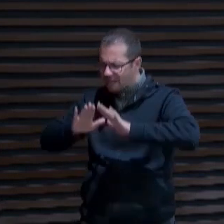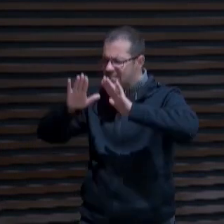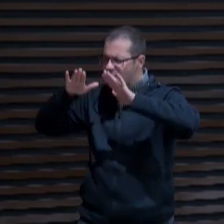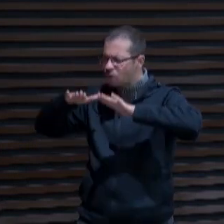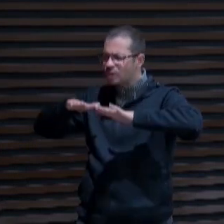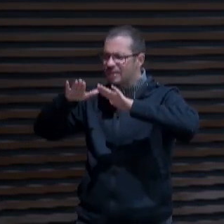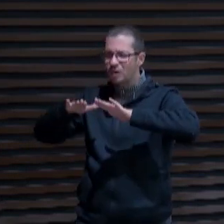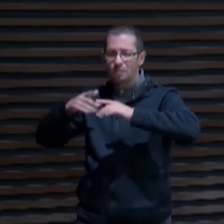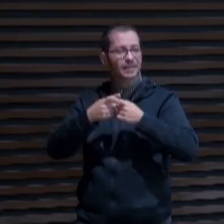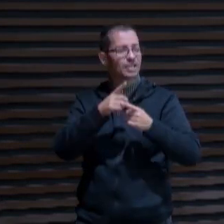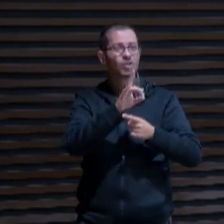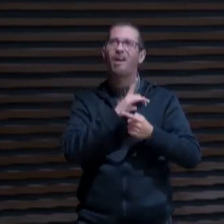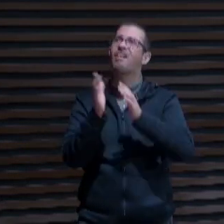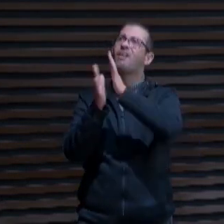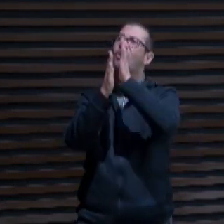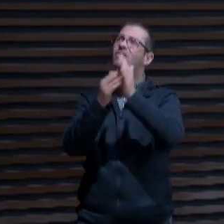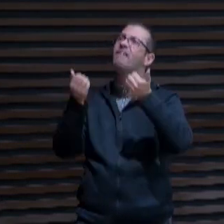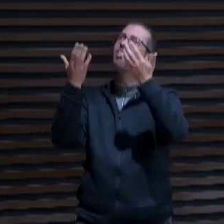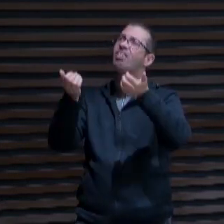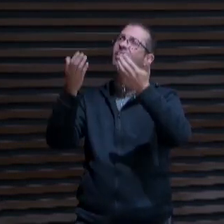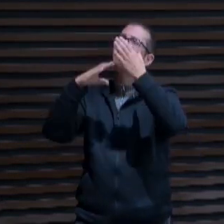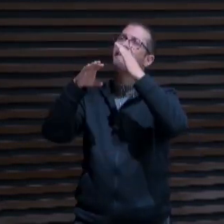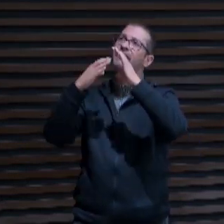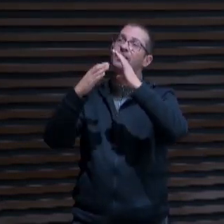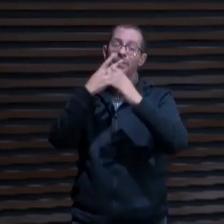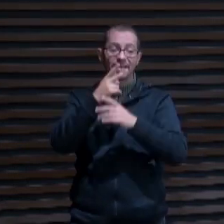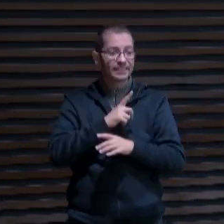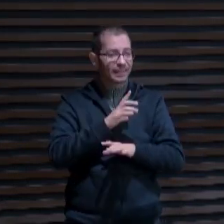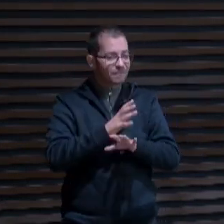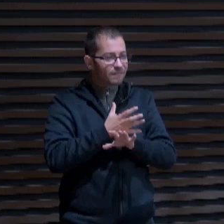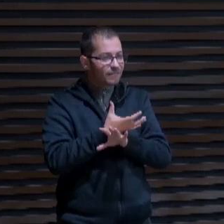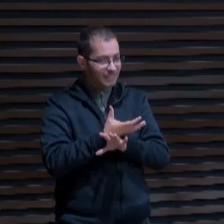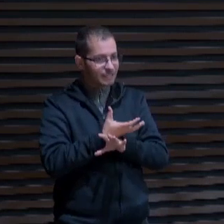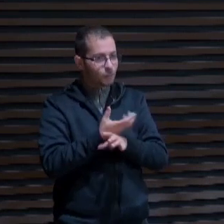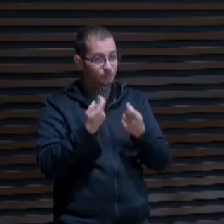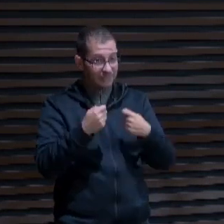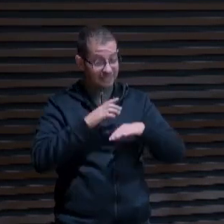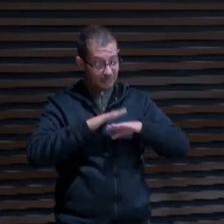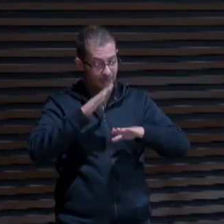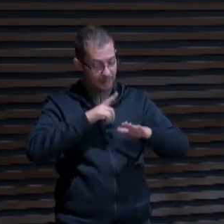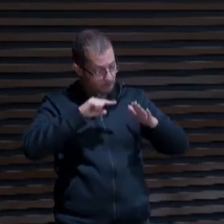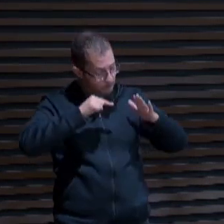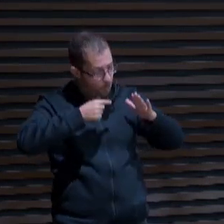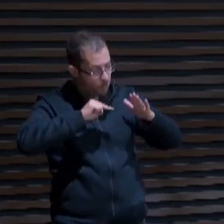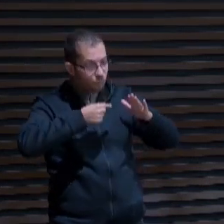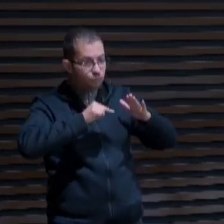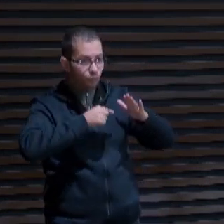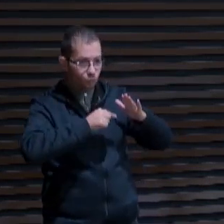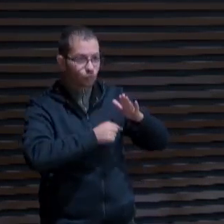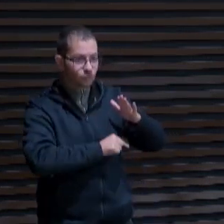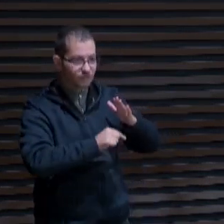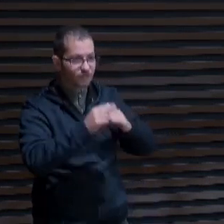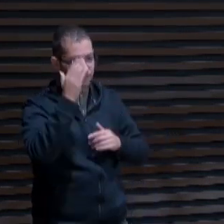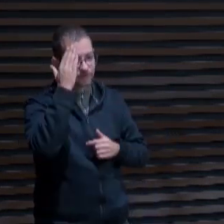tão vazio quanto uma pessoa que não conhece o Senhor. E é isso que aconteceu em grande parte